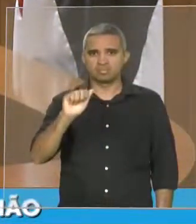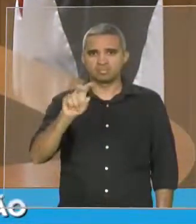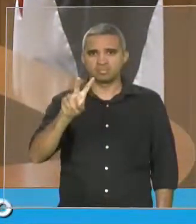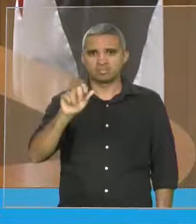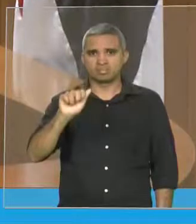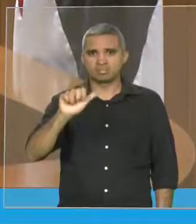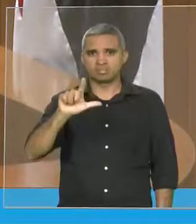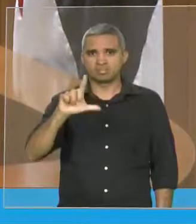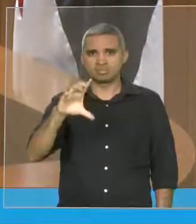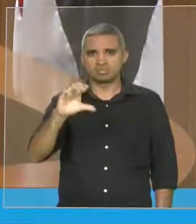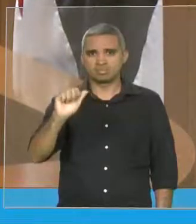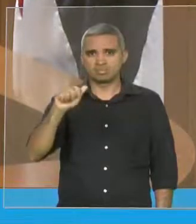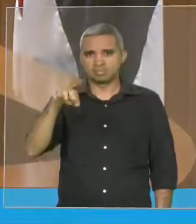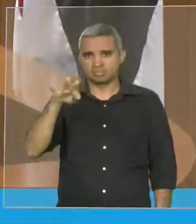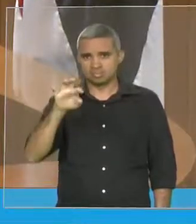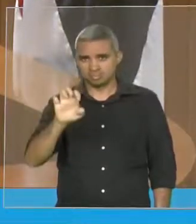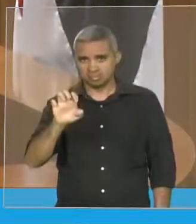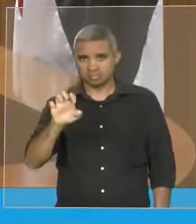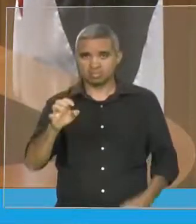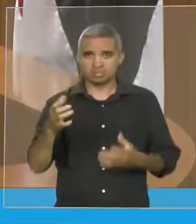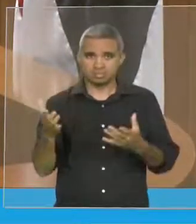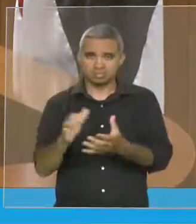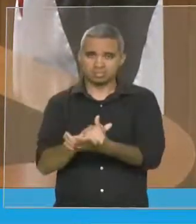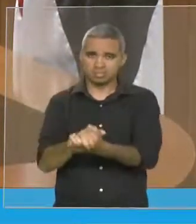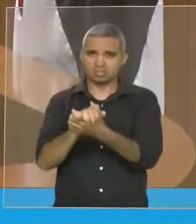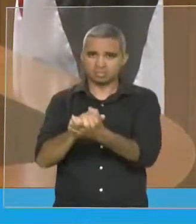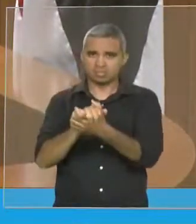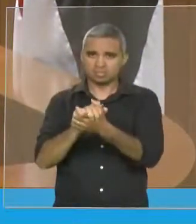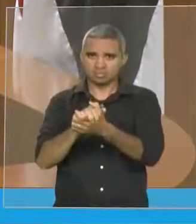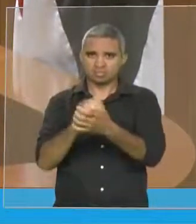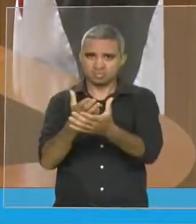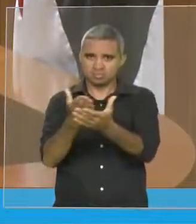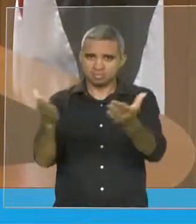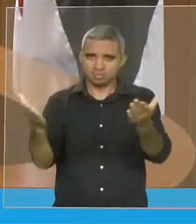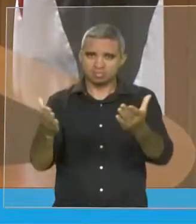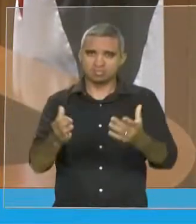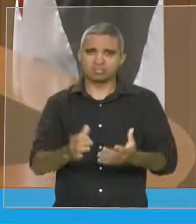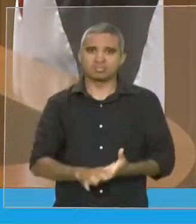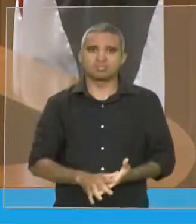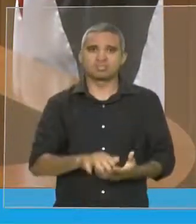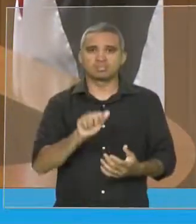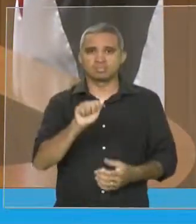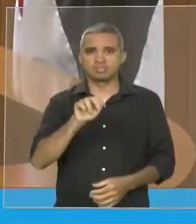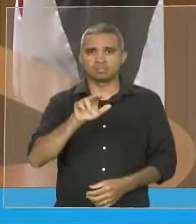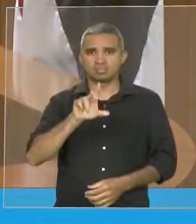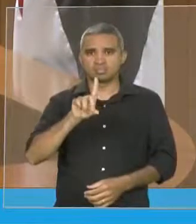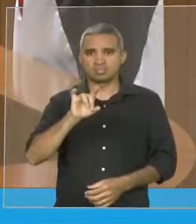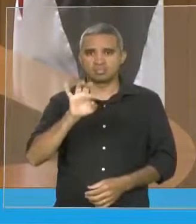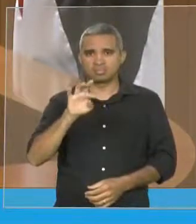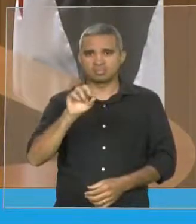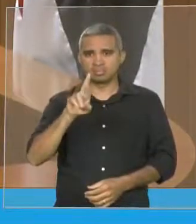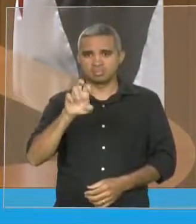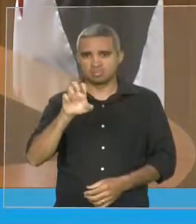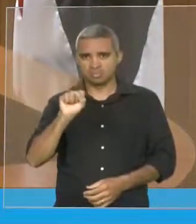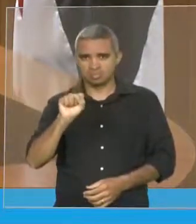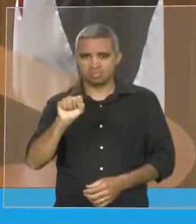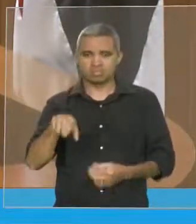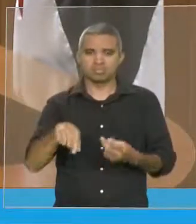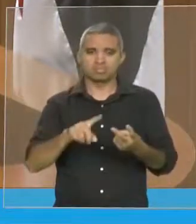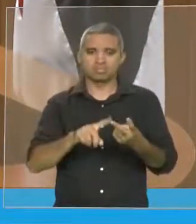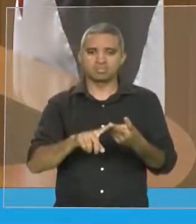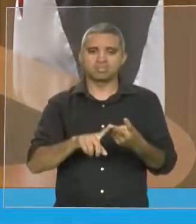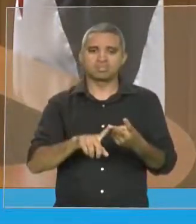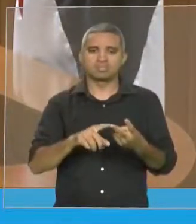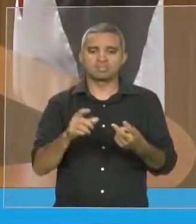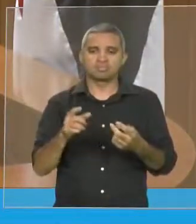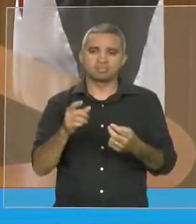quero cumprimentar os auditores que aqui estão, nós são muitos, né? Eu, ao ver vocês assim, eu digo, poxa,